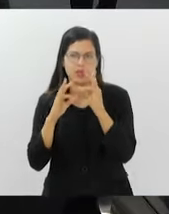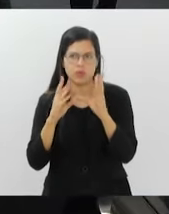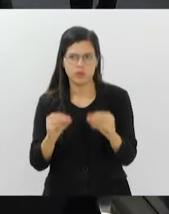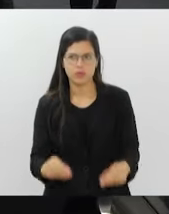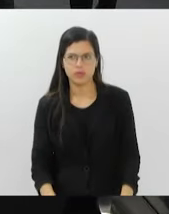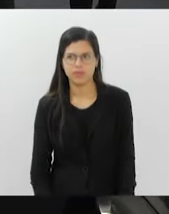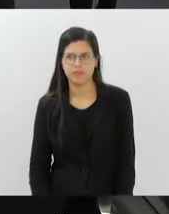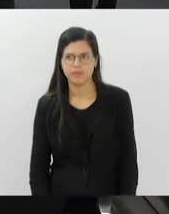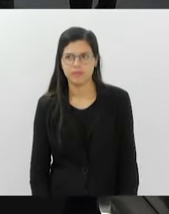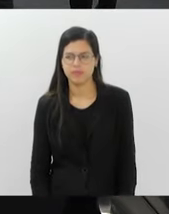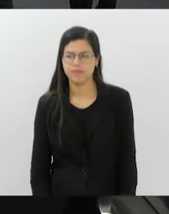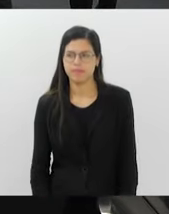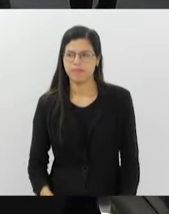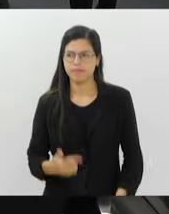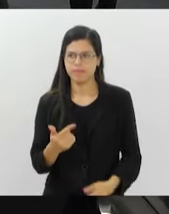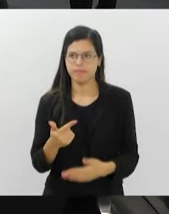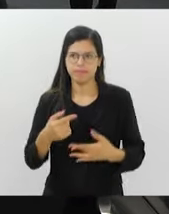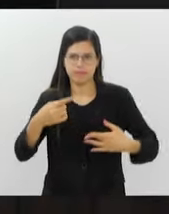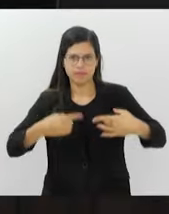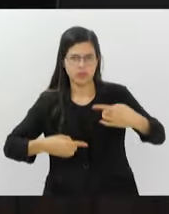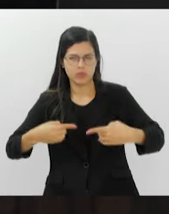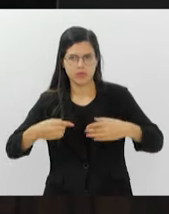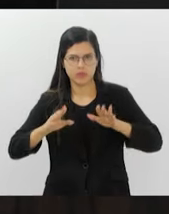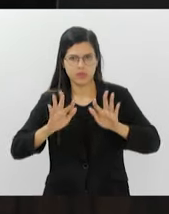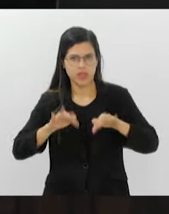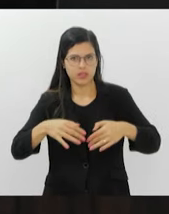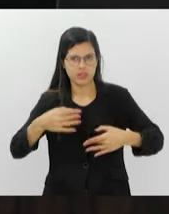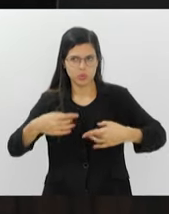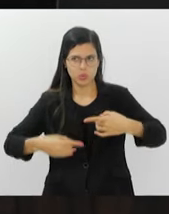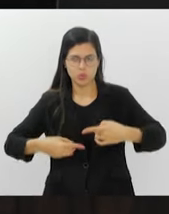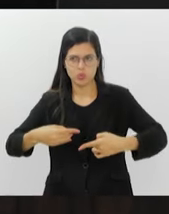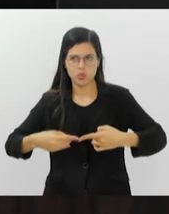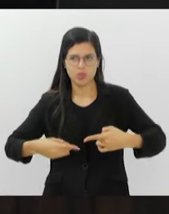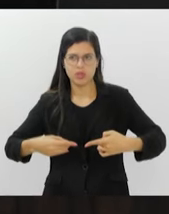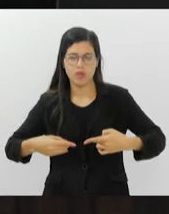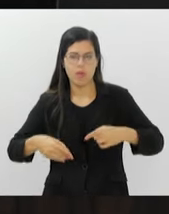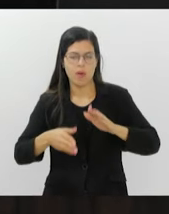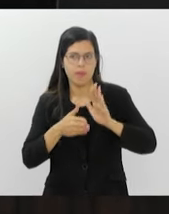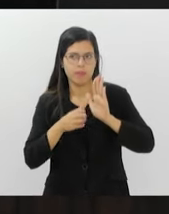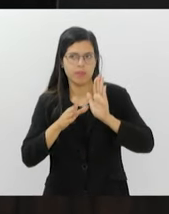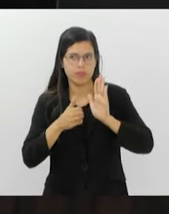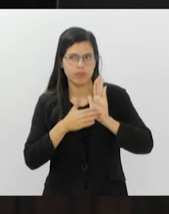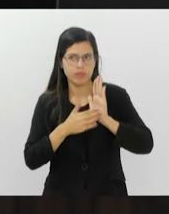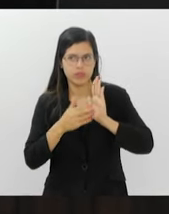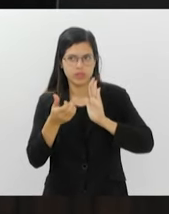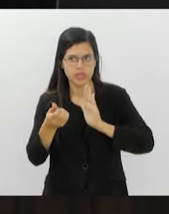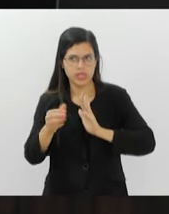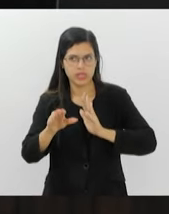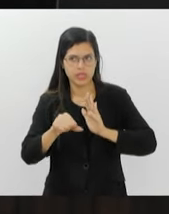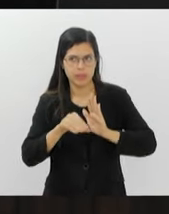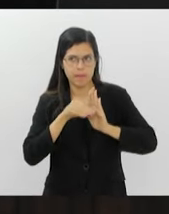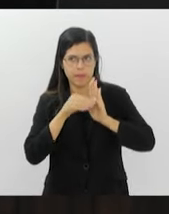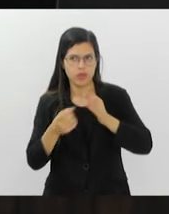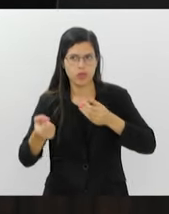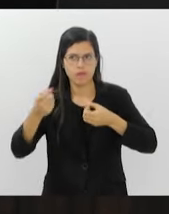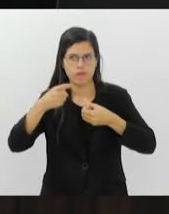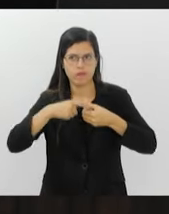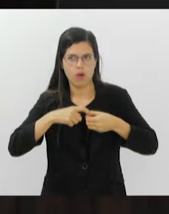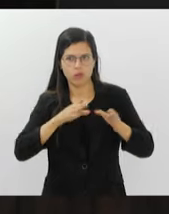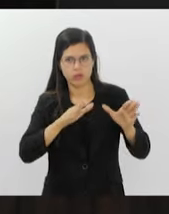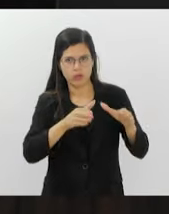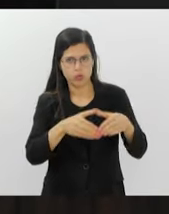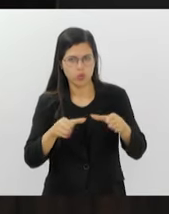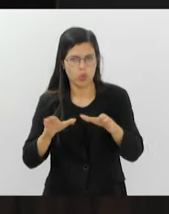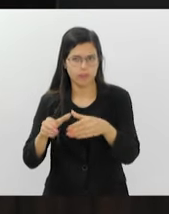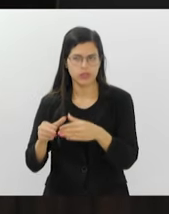todas não havendo mais Quem Queira discutir encerada a discussão A presente proposta recebeu seis emendas e retorna às